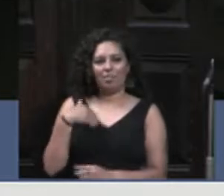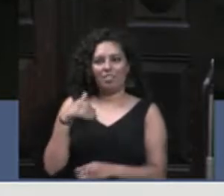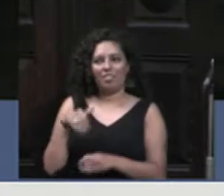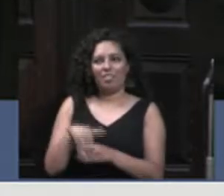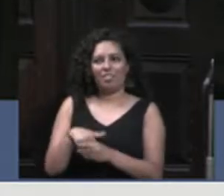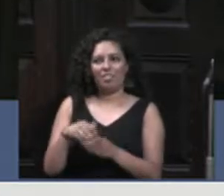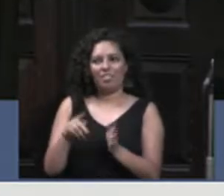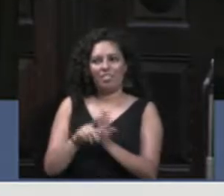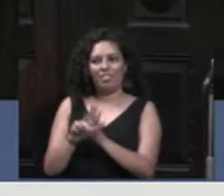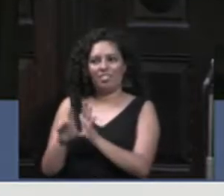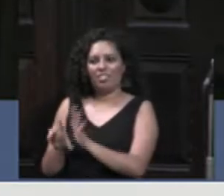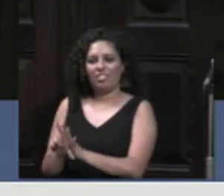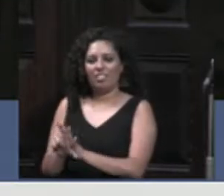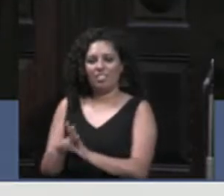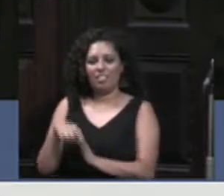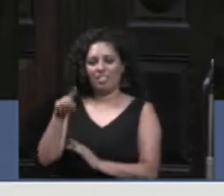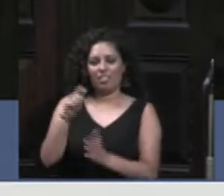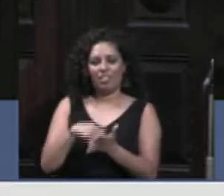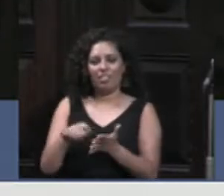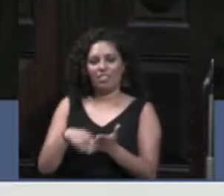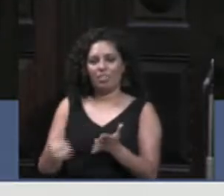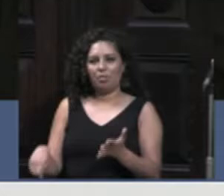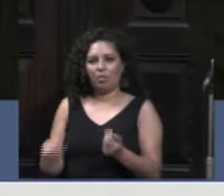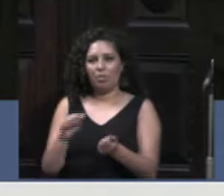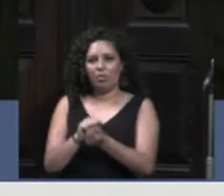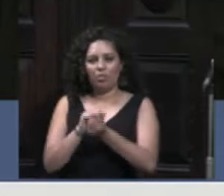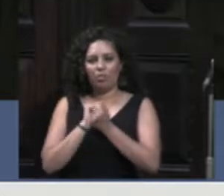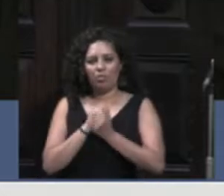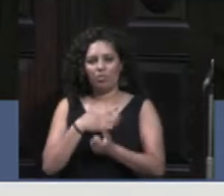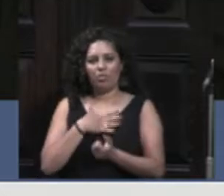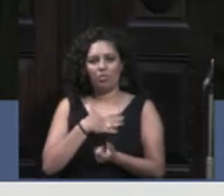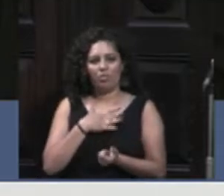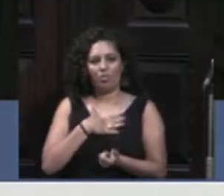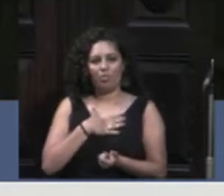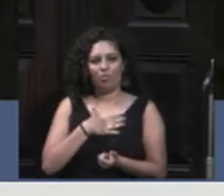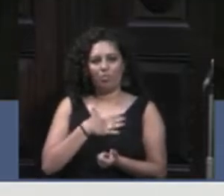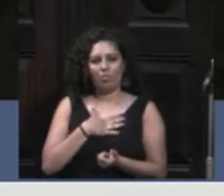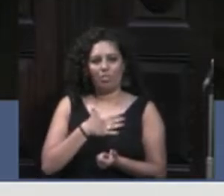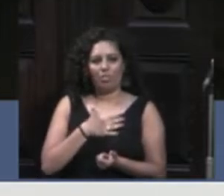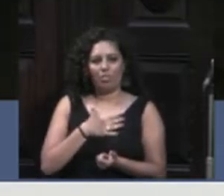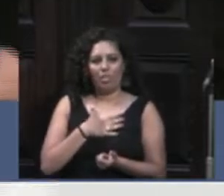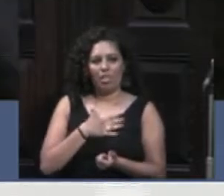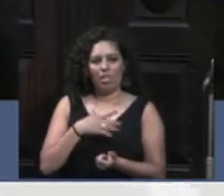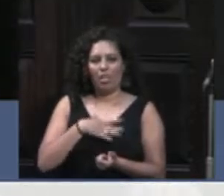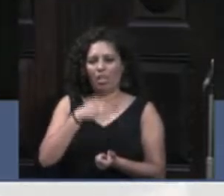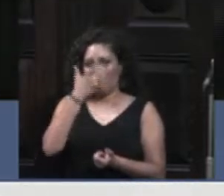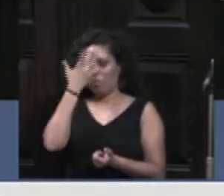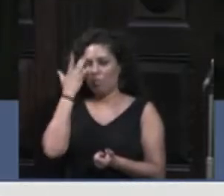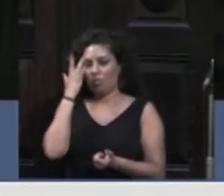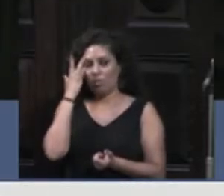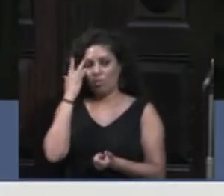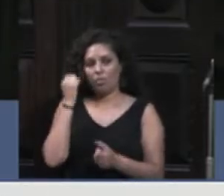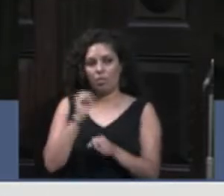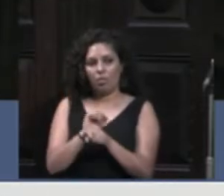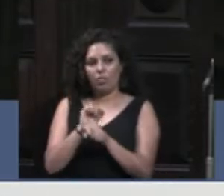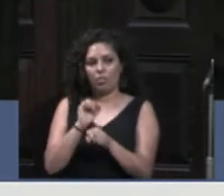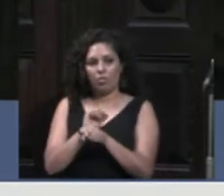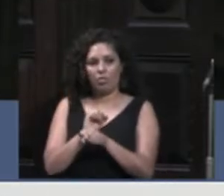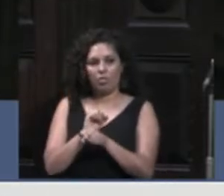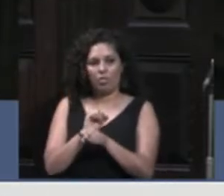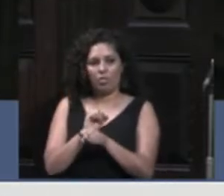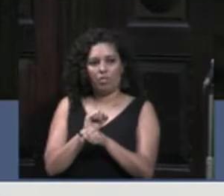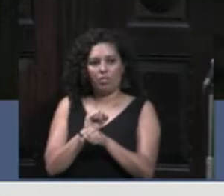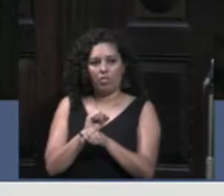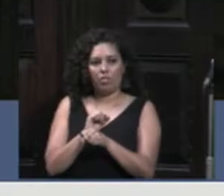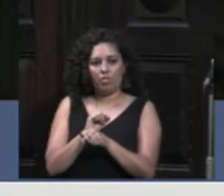no projeto assinado por Vossa Excelência e por mim. Os bancários lutam há muitos anos pelo feriado no dia 28 de agosto,